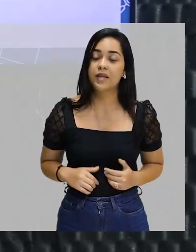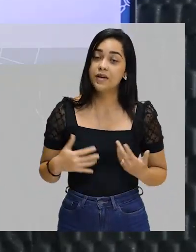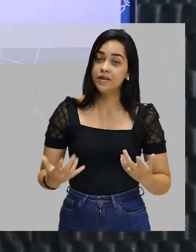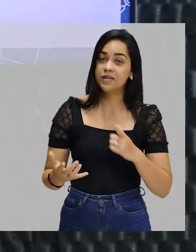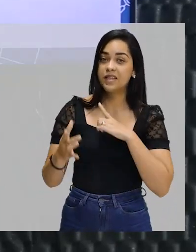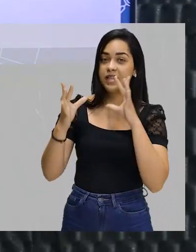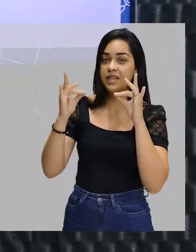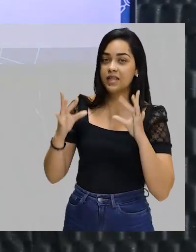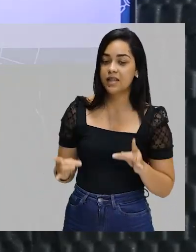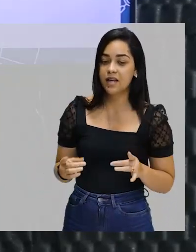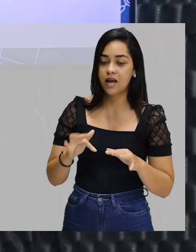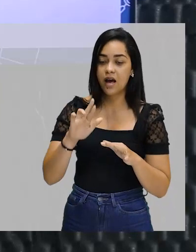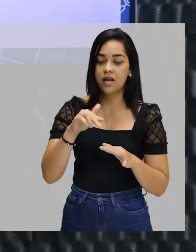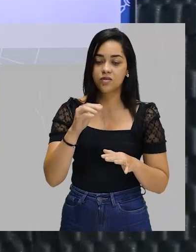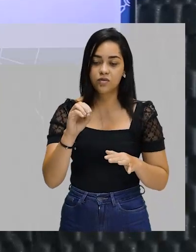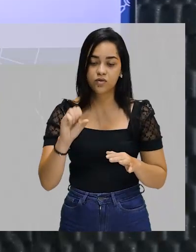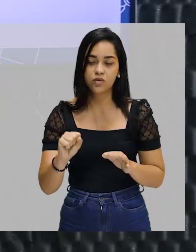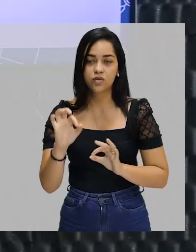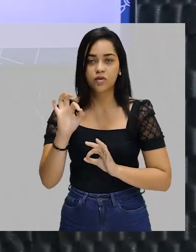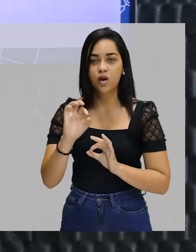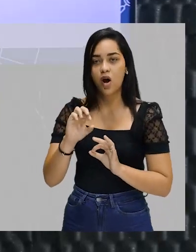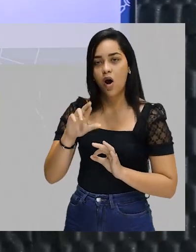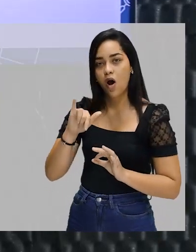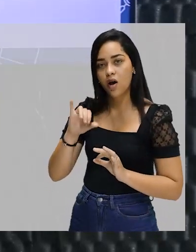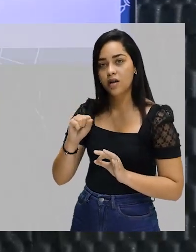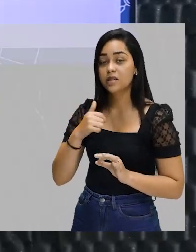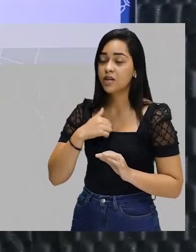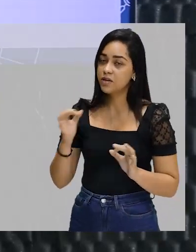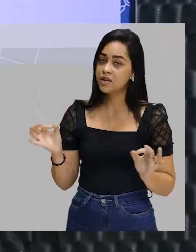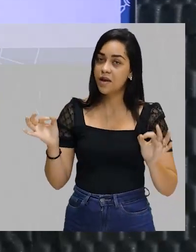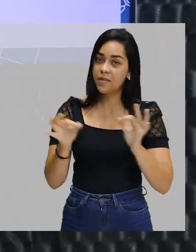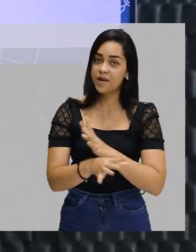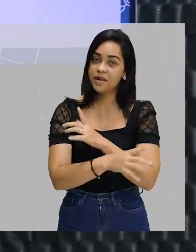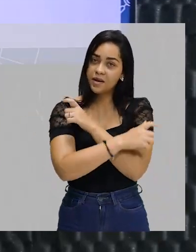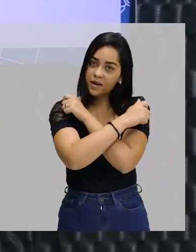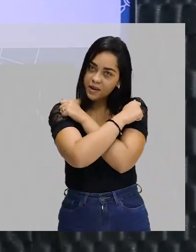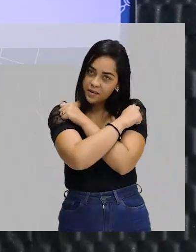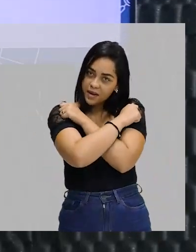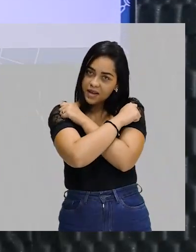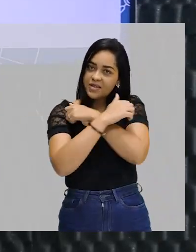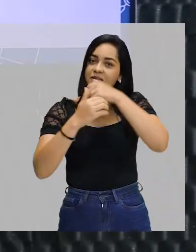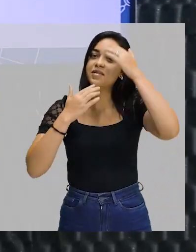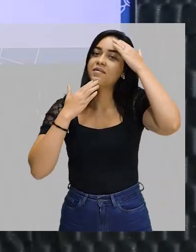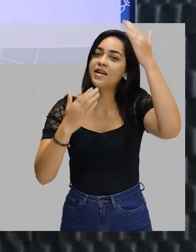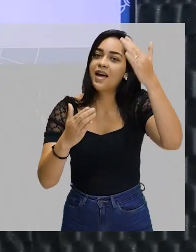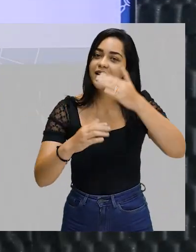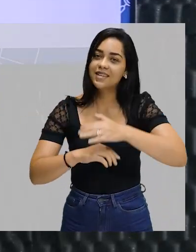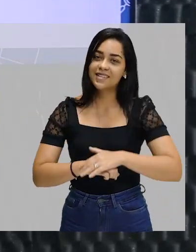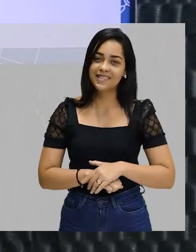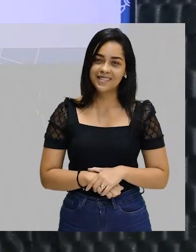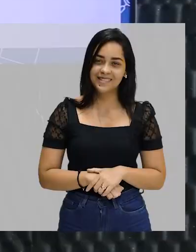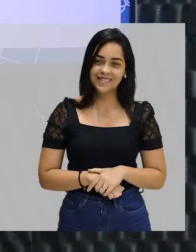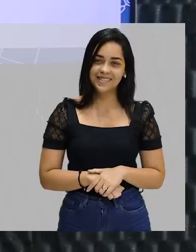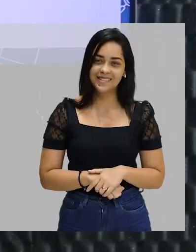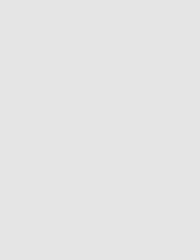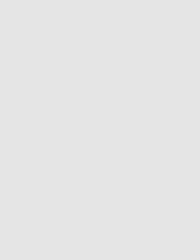pouquinho sobre as funções orgânicas. Vou ficando por aqui, turminha. Forte abraço. Valeu!